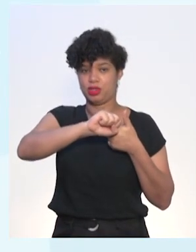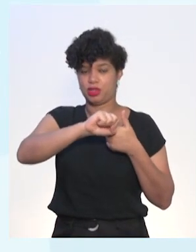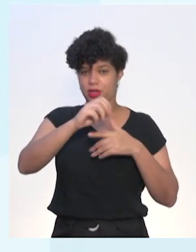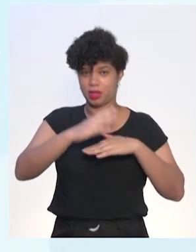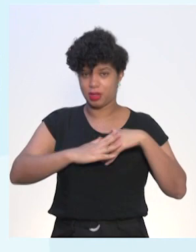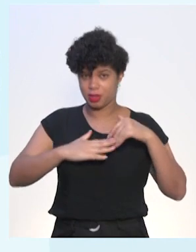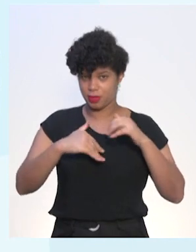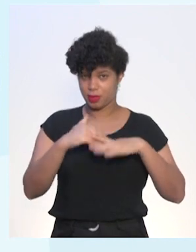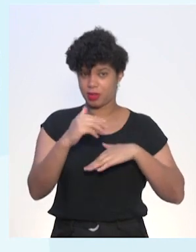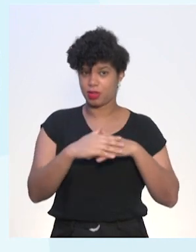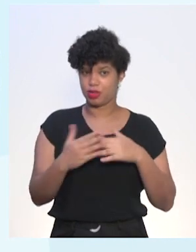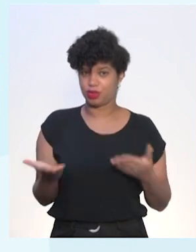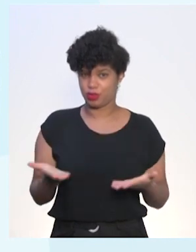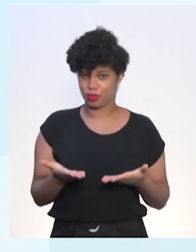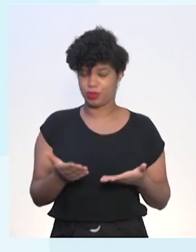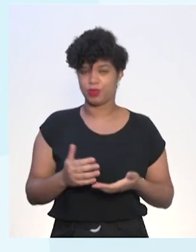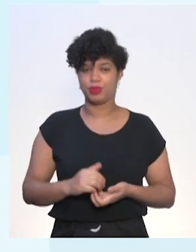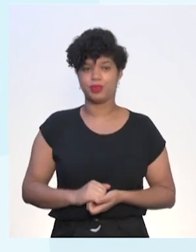na habilidade